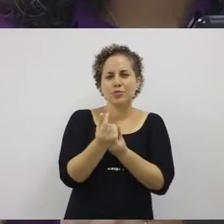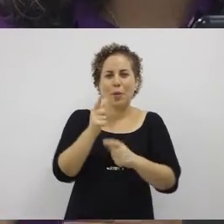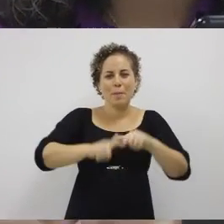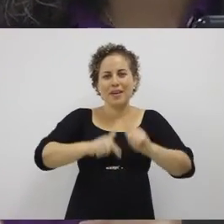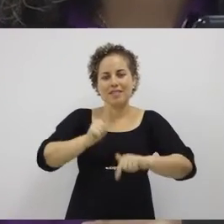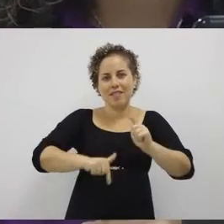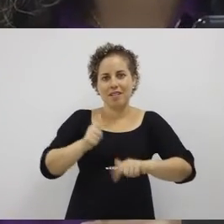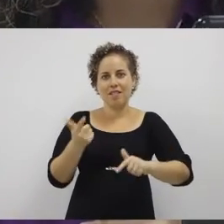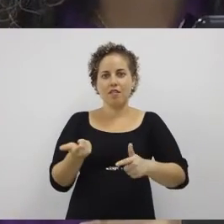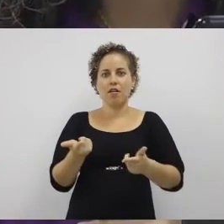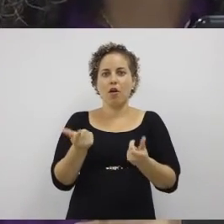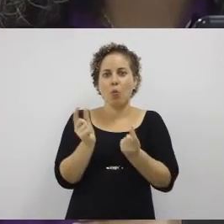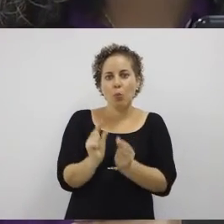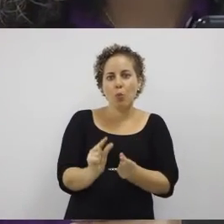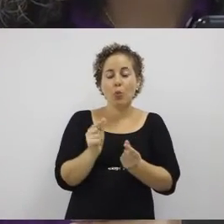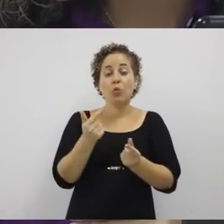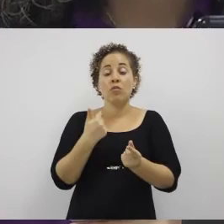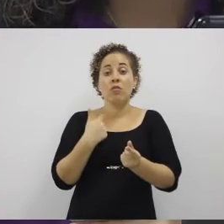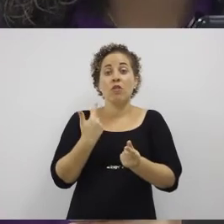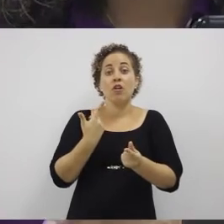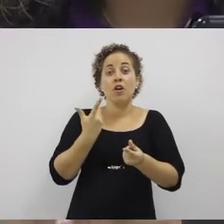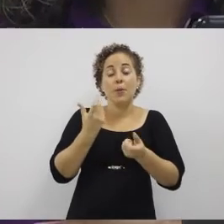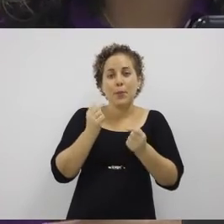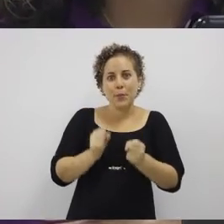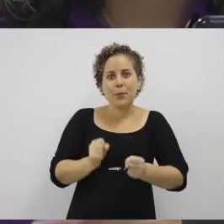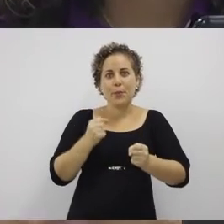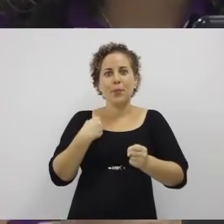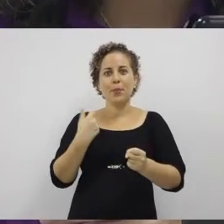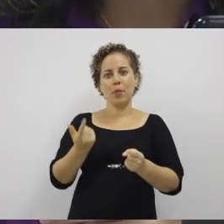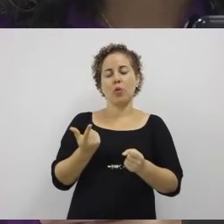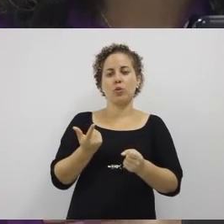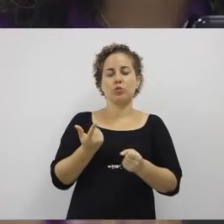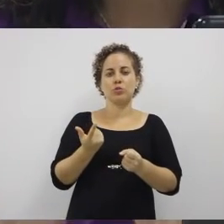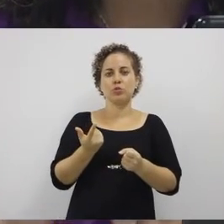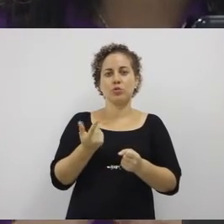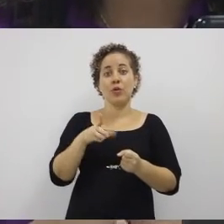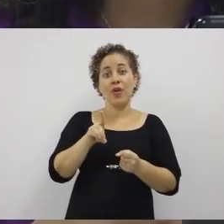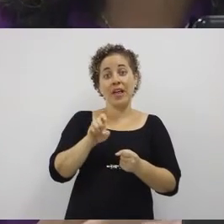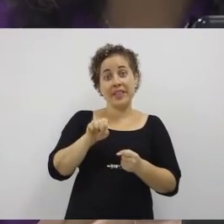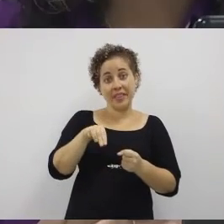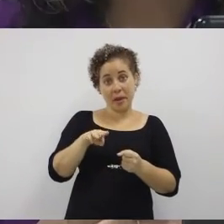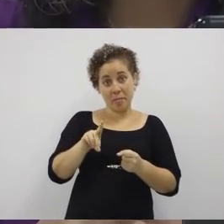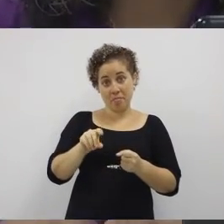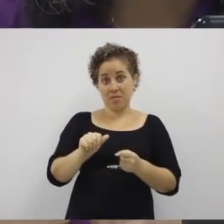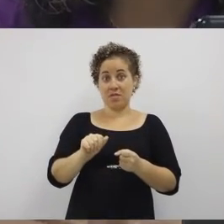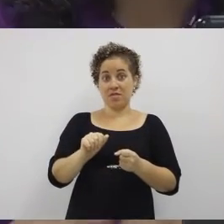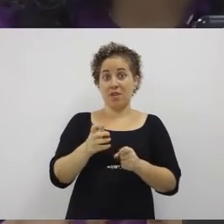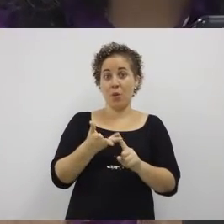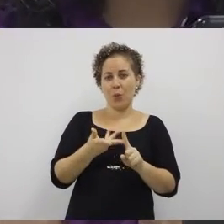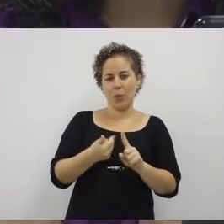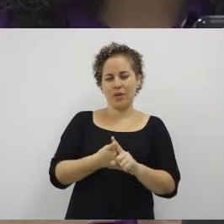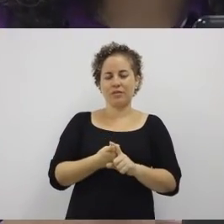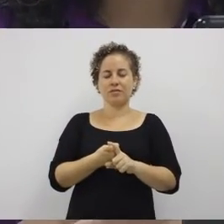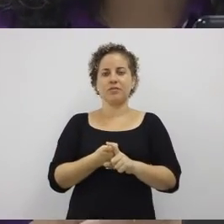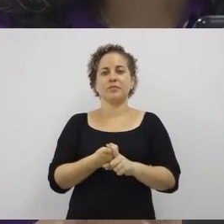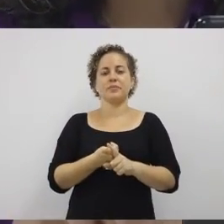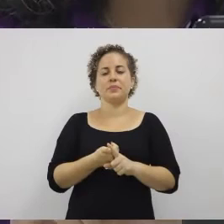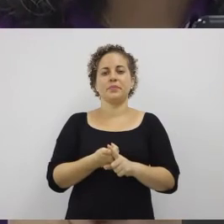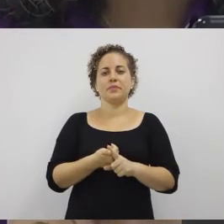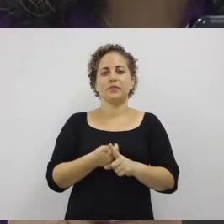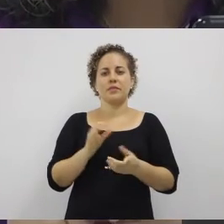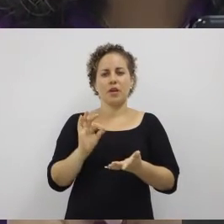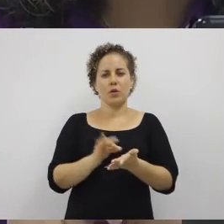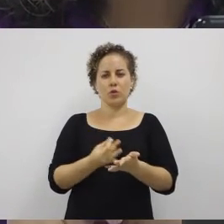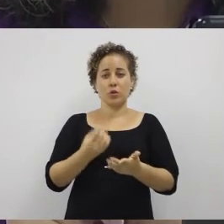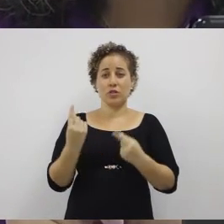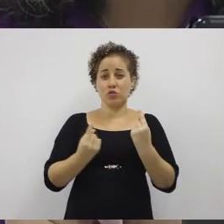matéria-prima, porque aí vários fornecedores podem atender esse volume, essa demanda, sem causar ruptura ao processo. Alguns fatores críticos para o